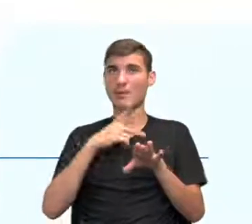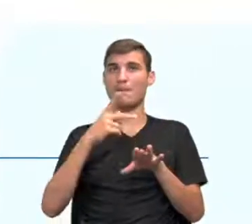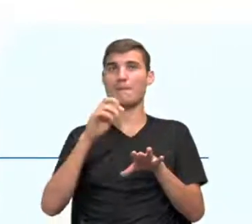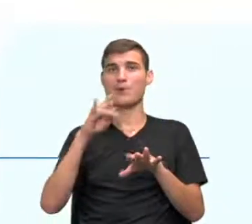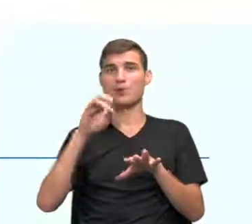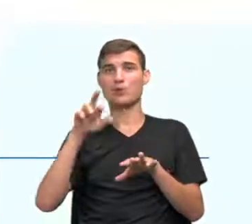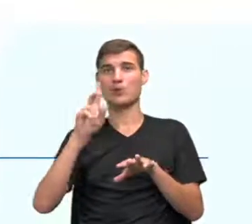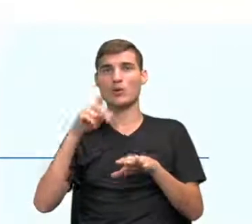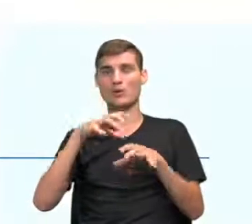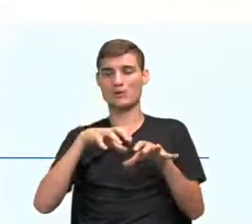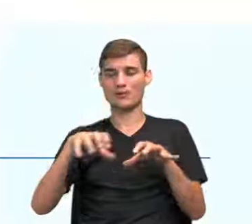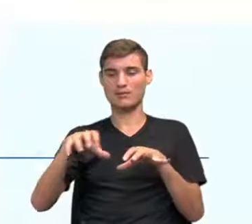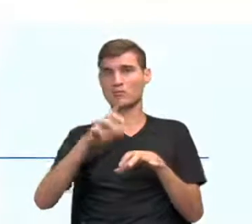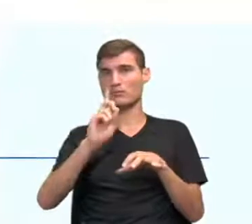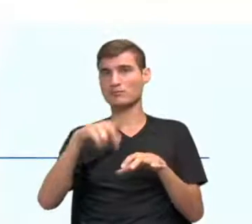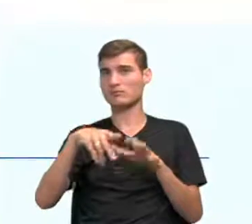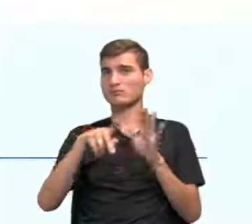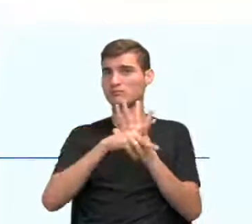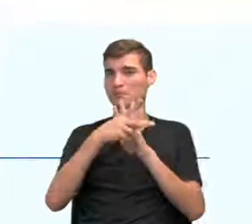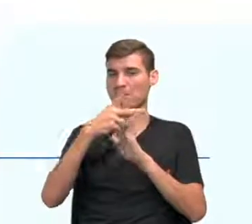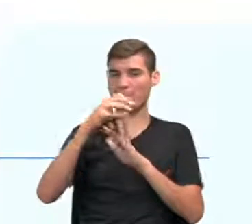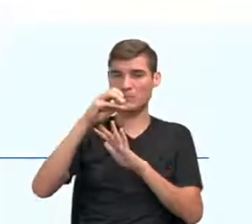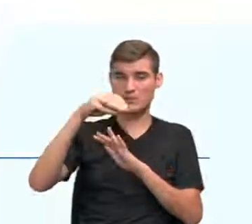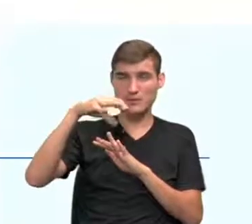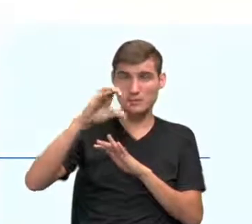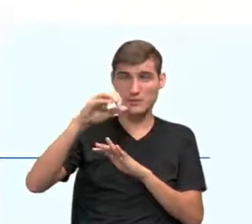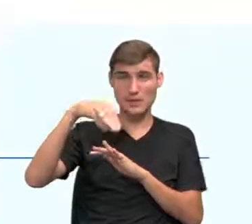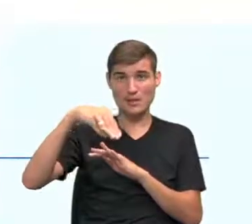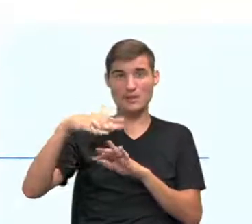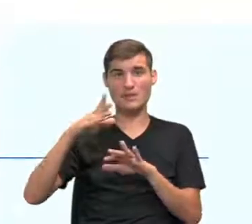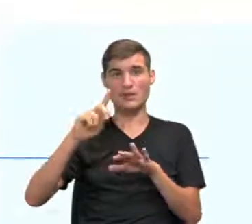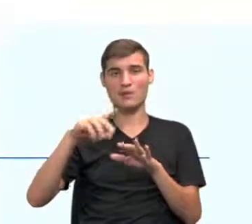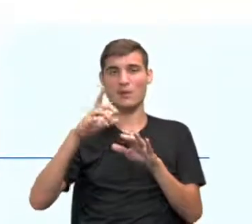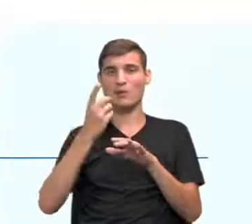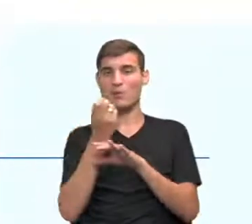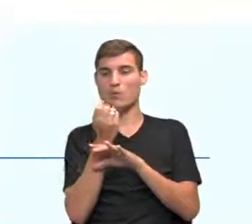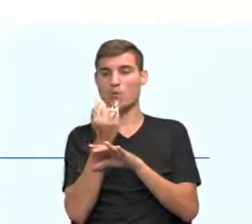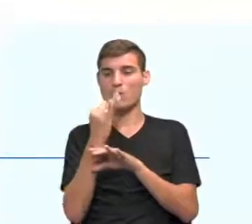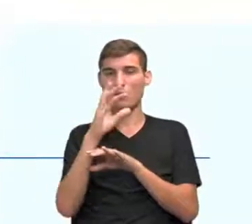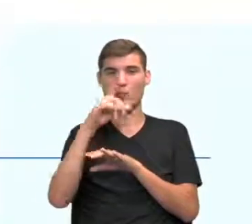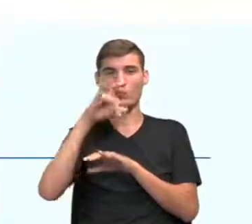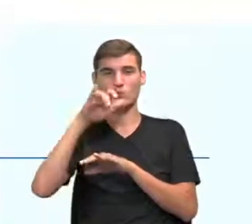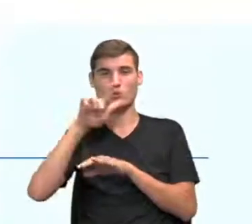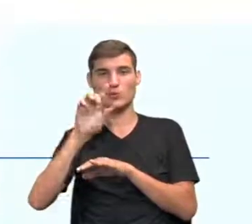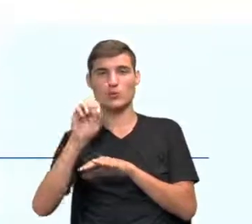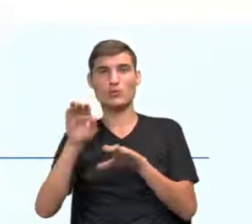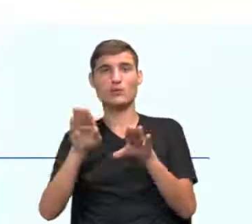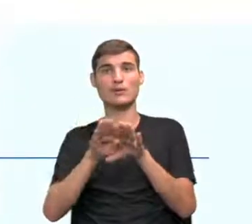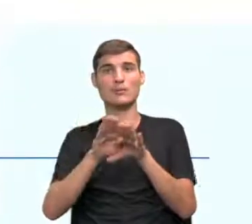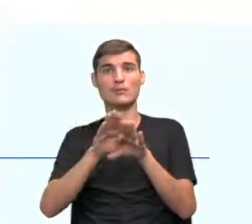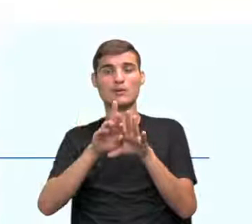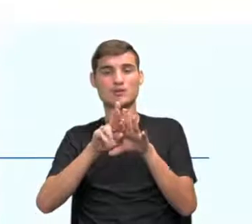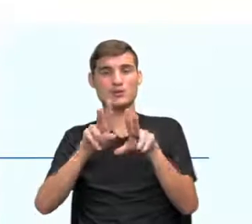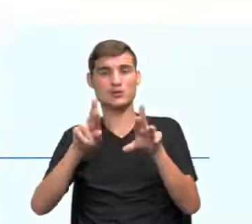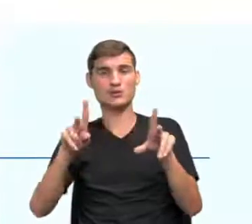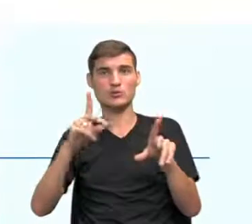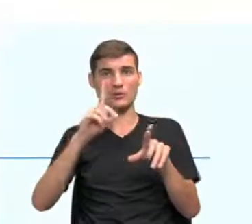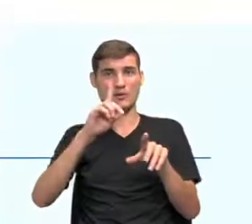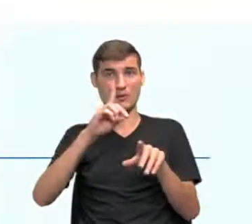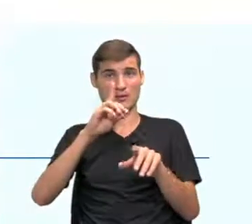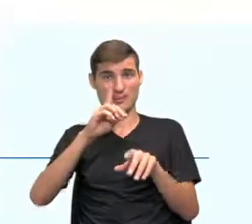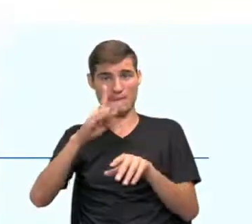que pode ser a modulação? Pode ser PCM, eu modulo o código do pulso, eu modulo diferencialmente o código do